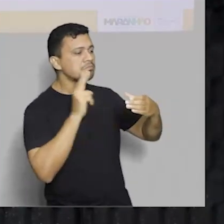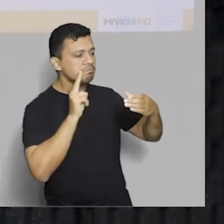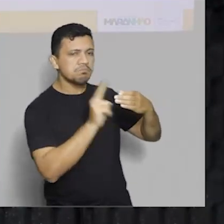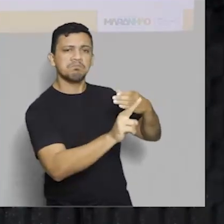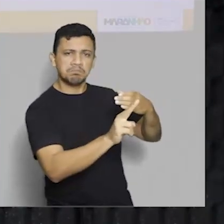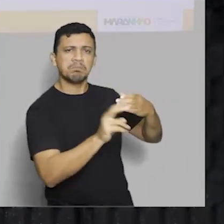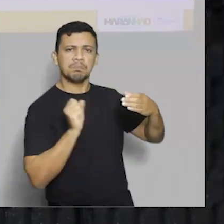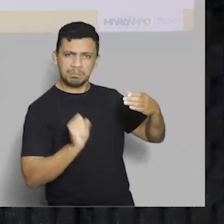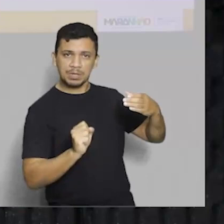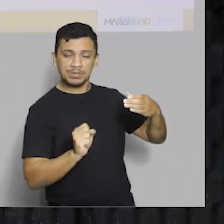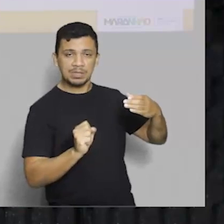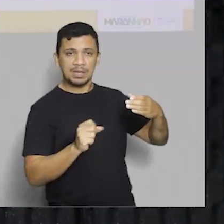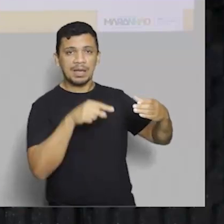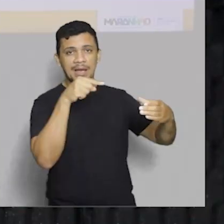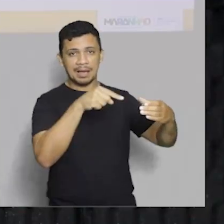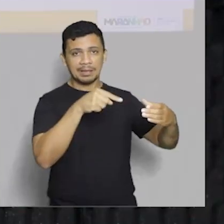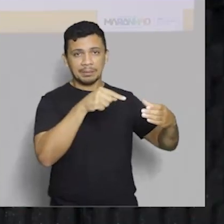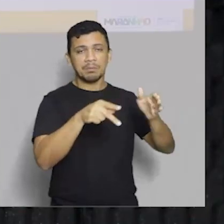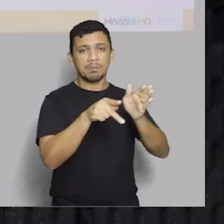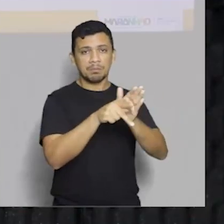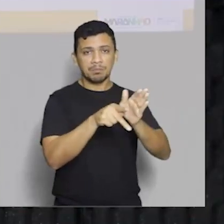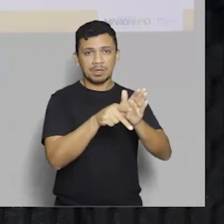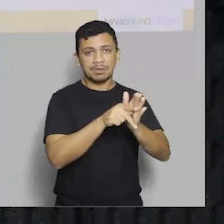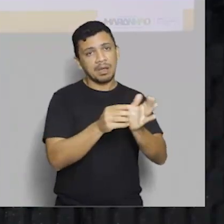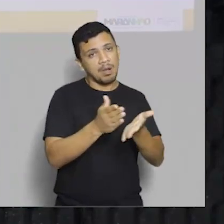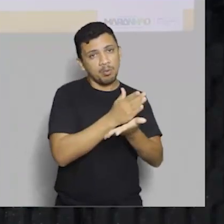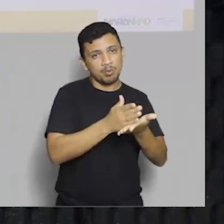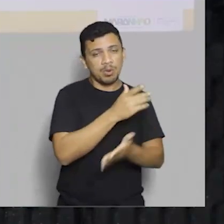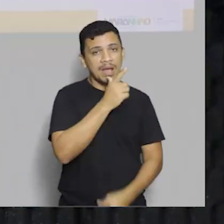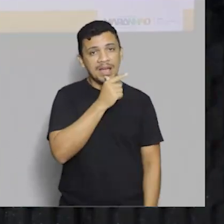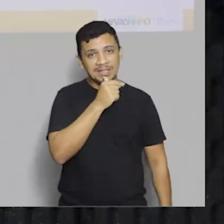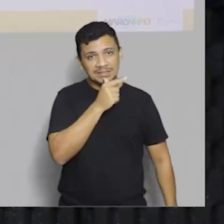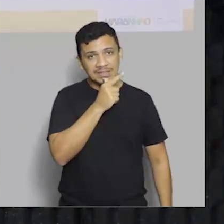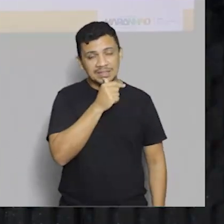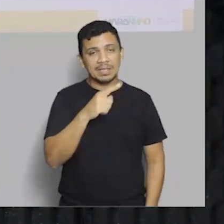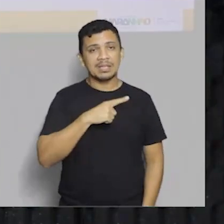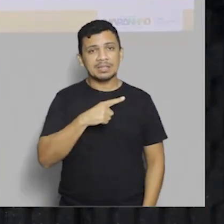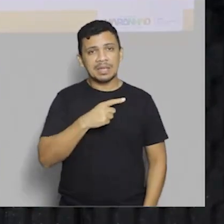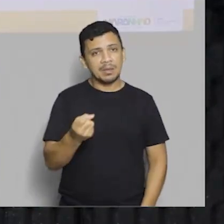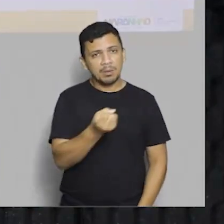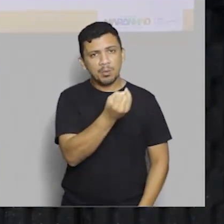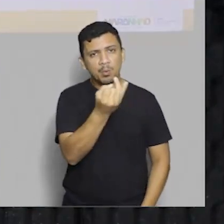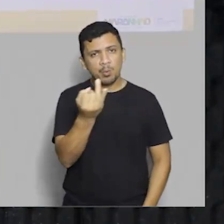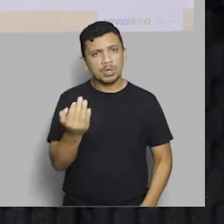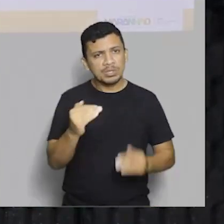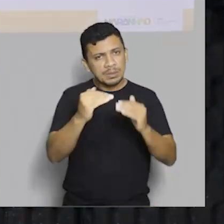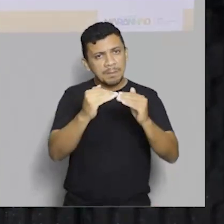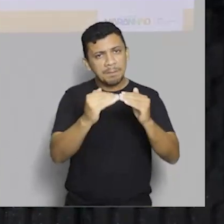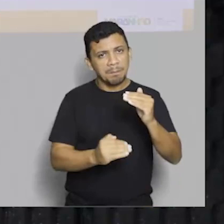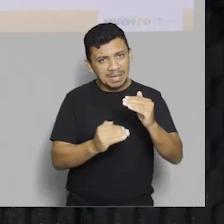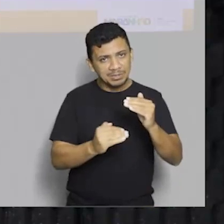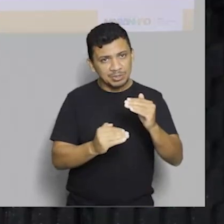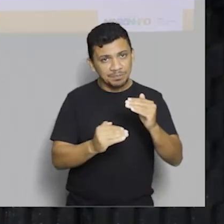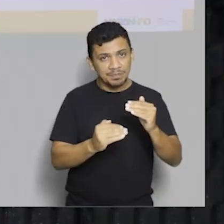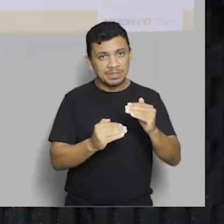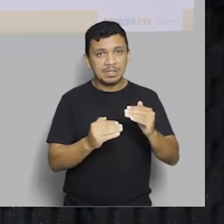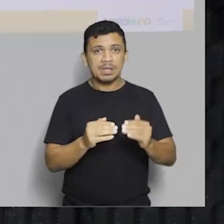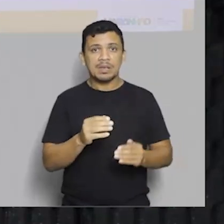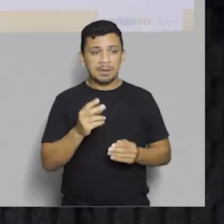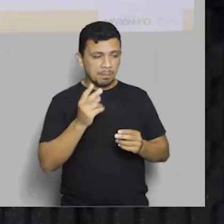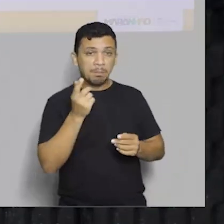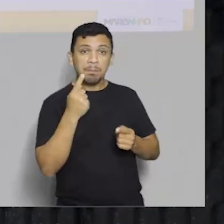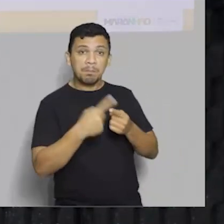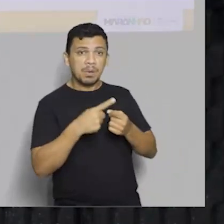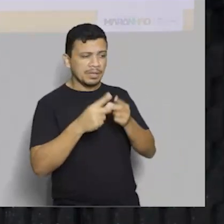Então, você está diante de um líquido com uma baixa turbidez. Se você